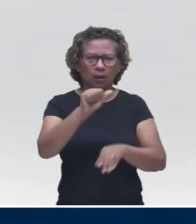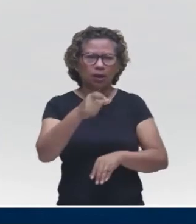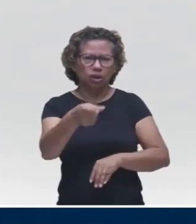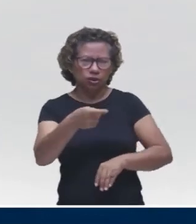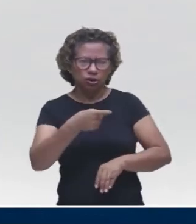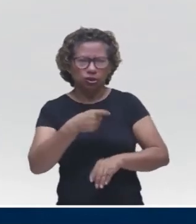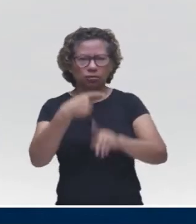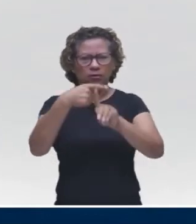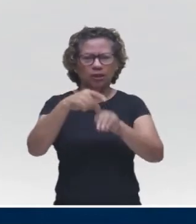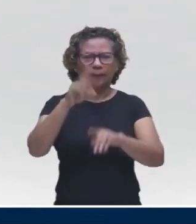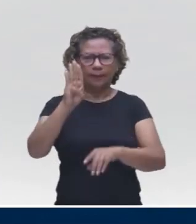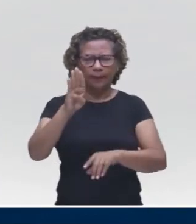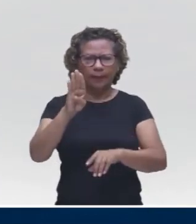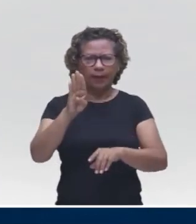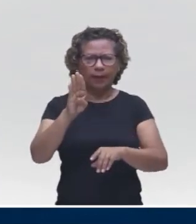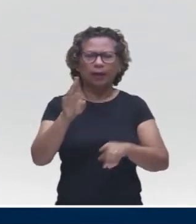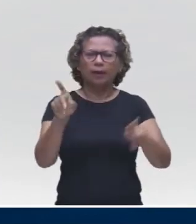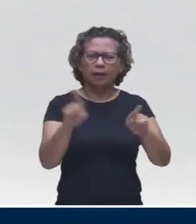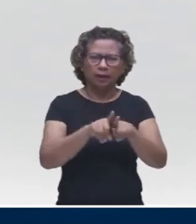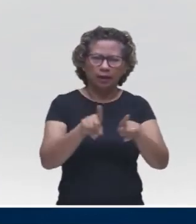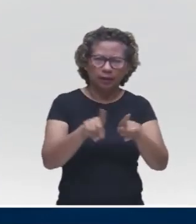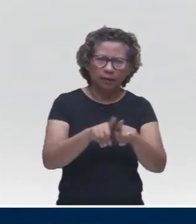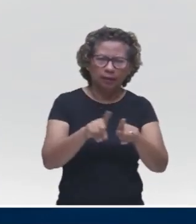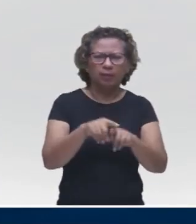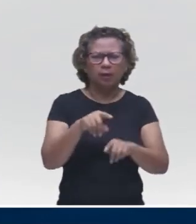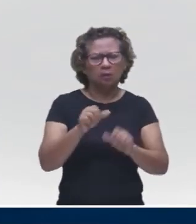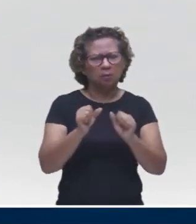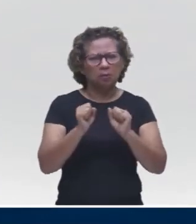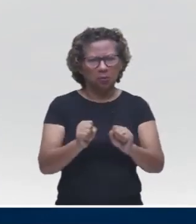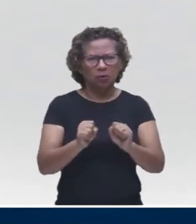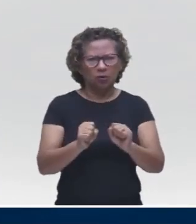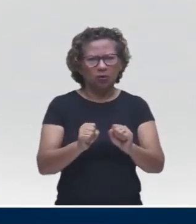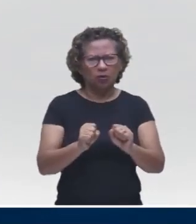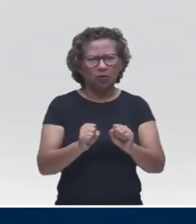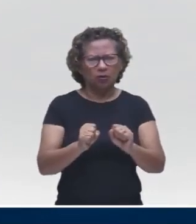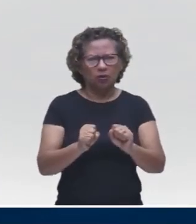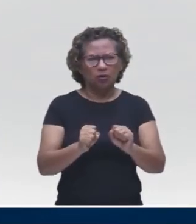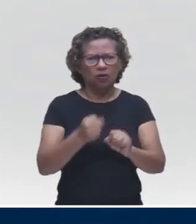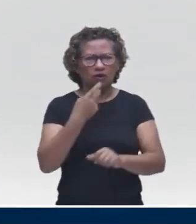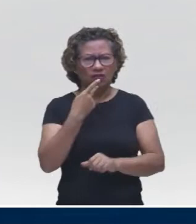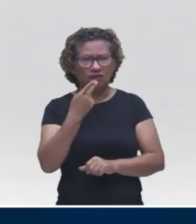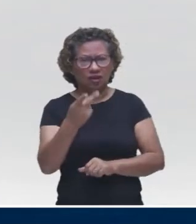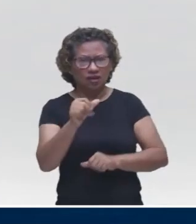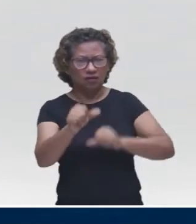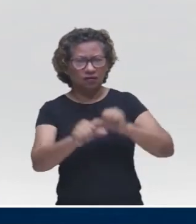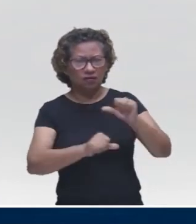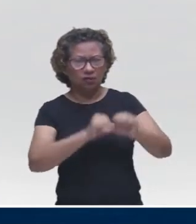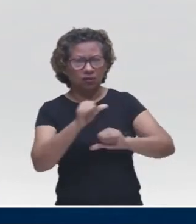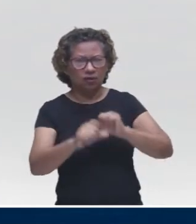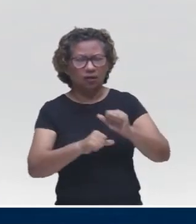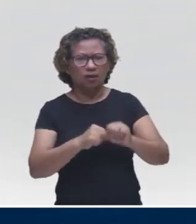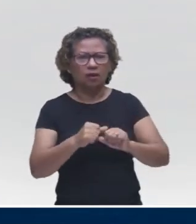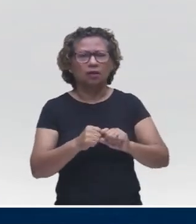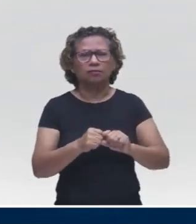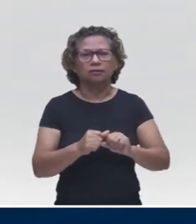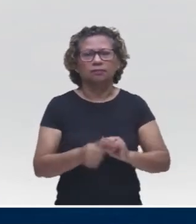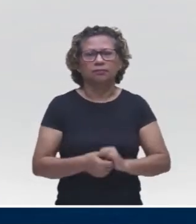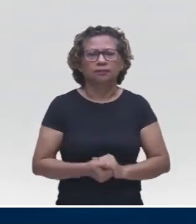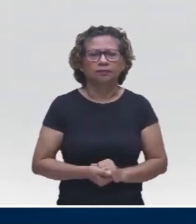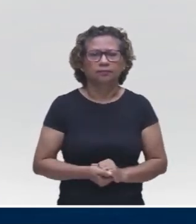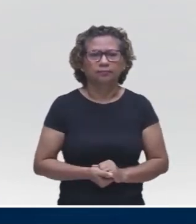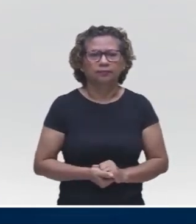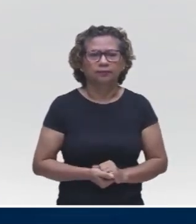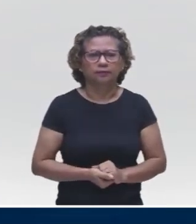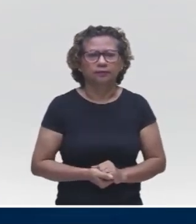podemos dizer, então, que ax mais b é igual a zero. Só é mudar a posição dos membros. Como nós